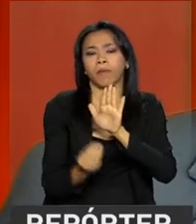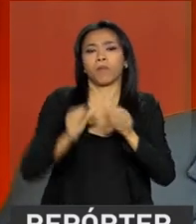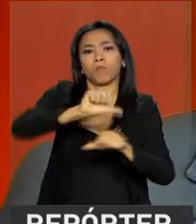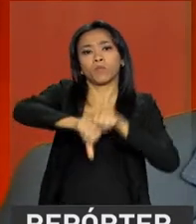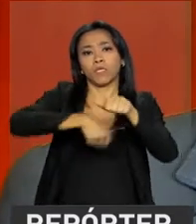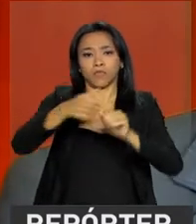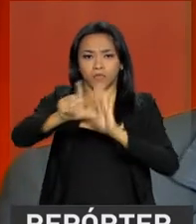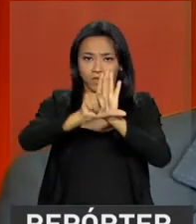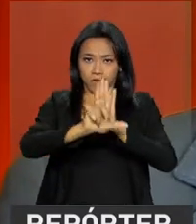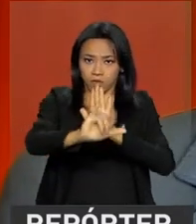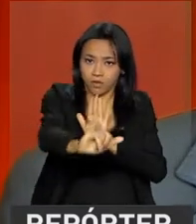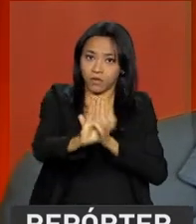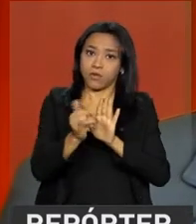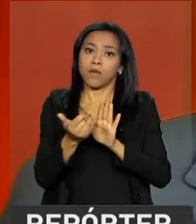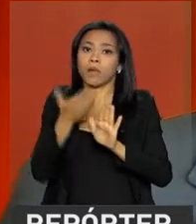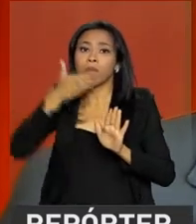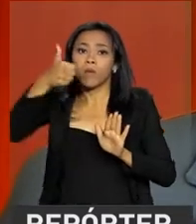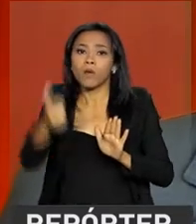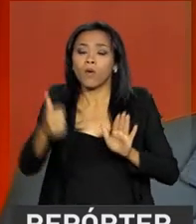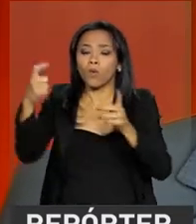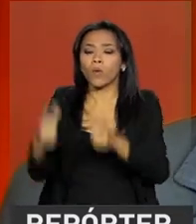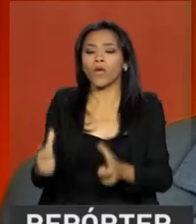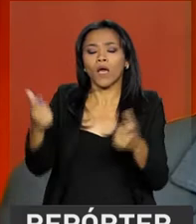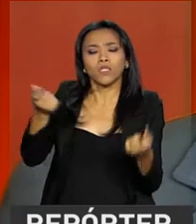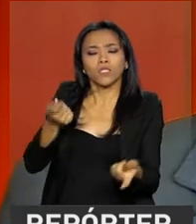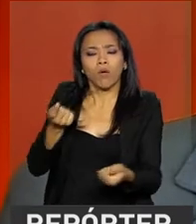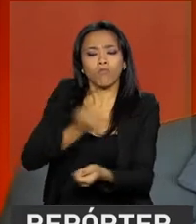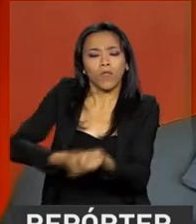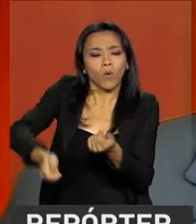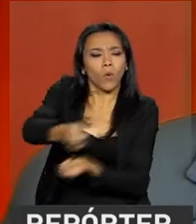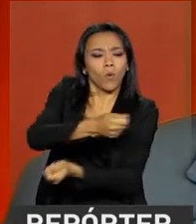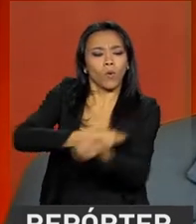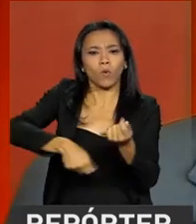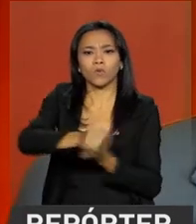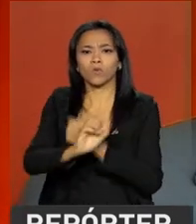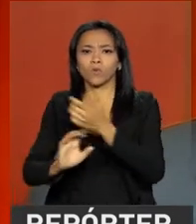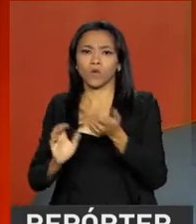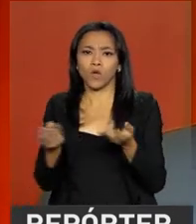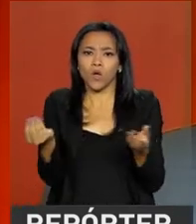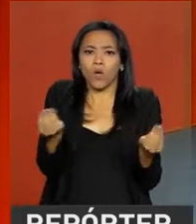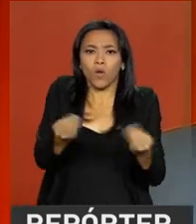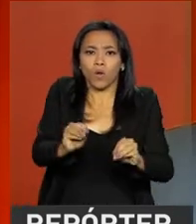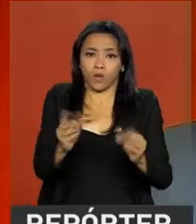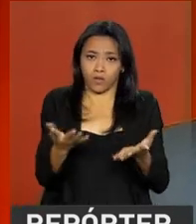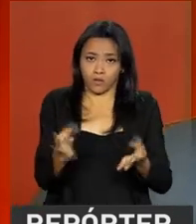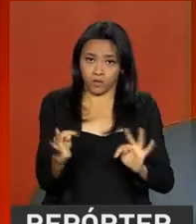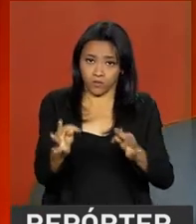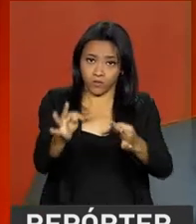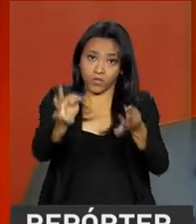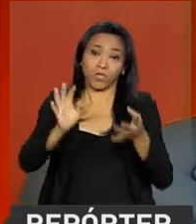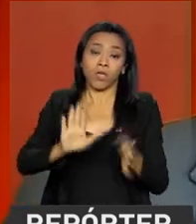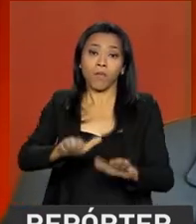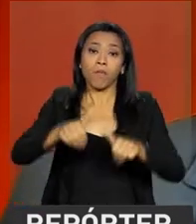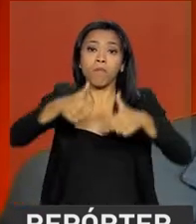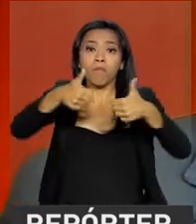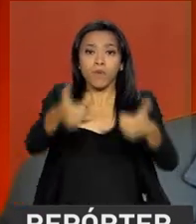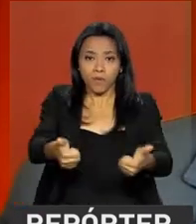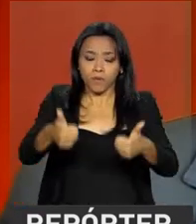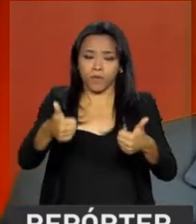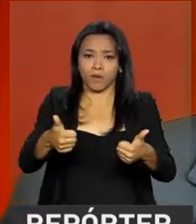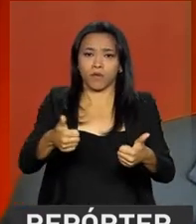garantir um ambiente de negócio moderno capaz de incorporar a tecnologia melhorar a produtividade